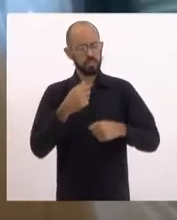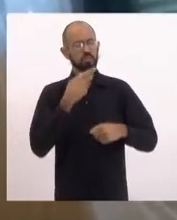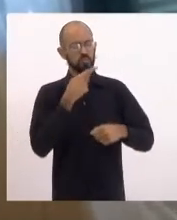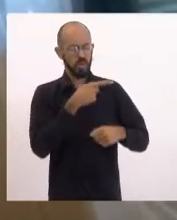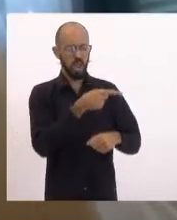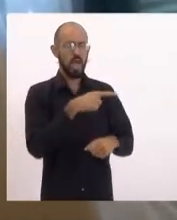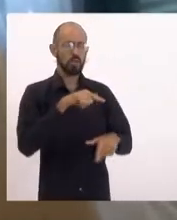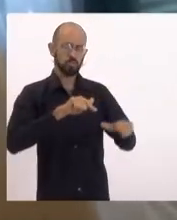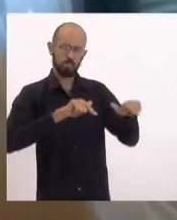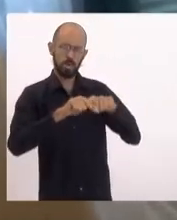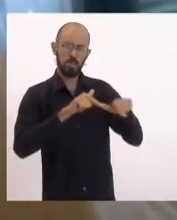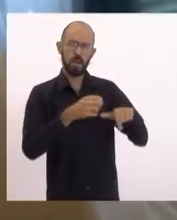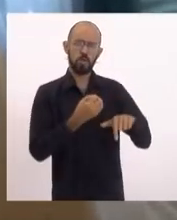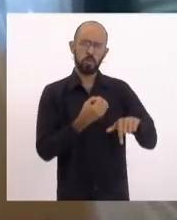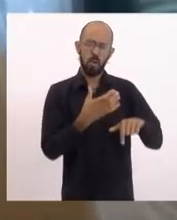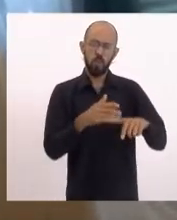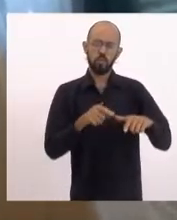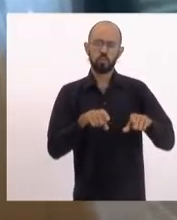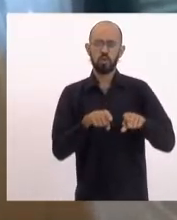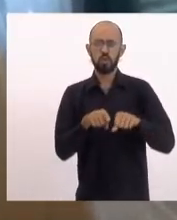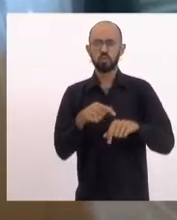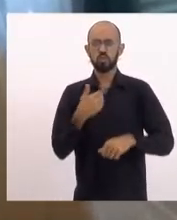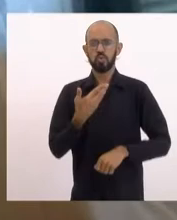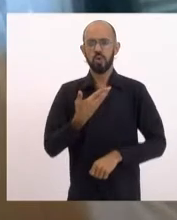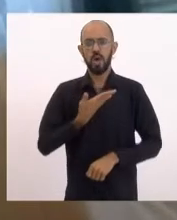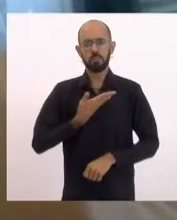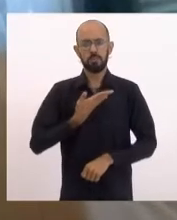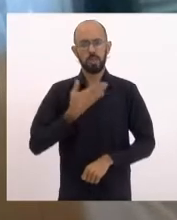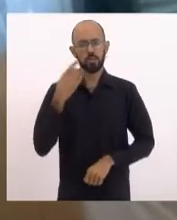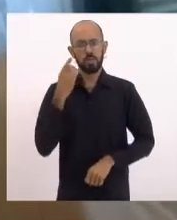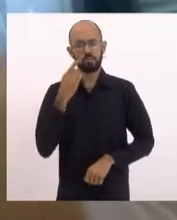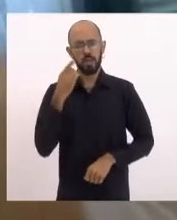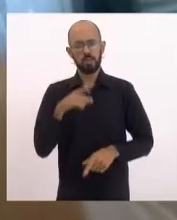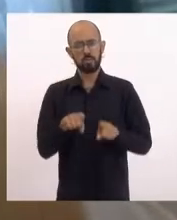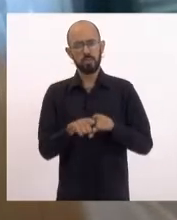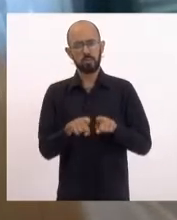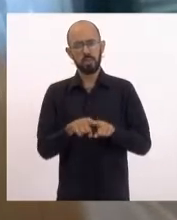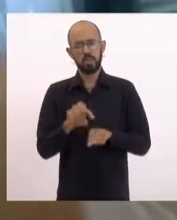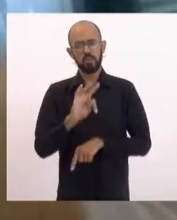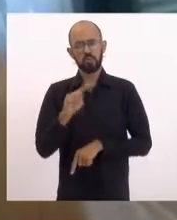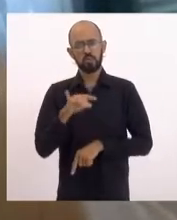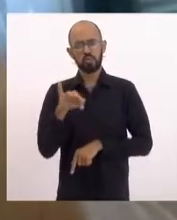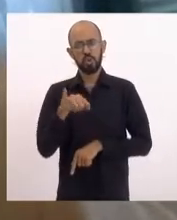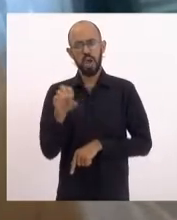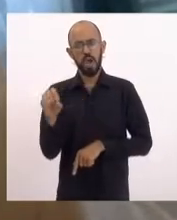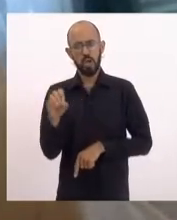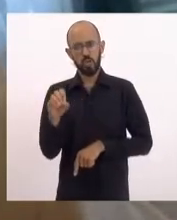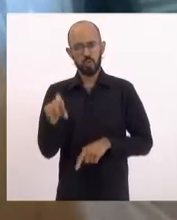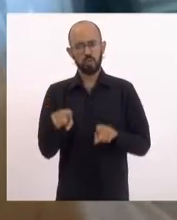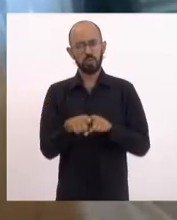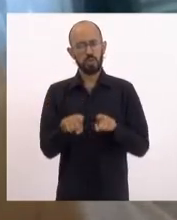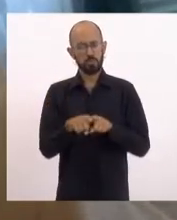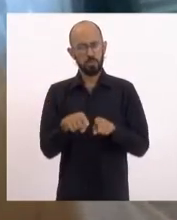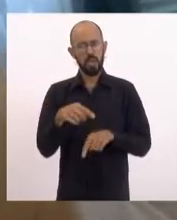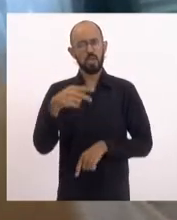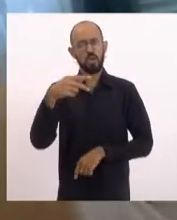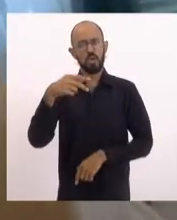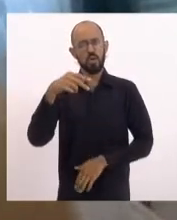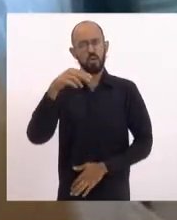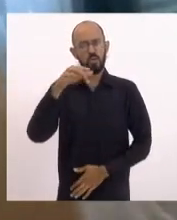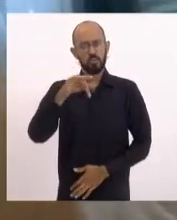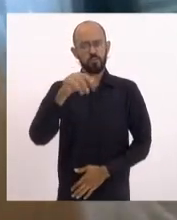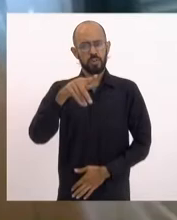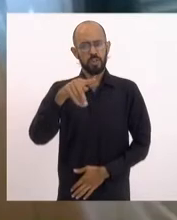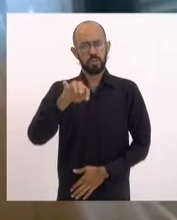pelo nosso companheiro deputado também, Tiago Pampolha, e o Filipe também, um ecologista